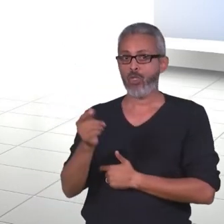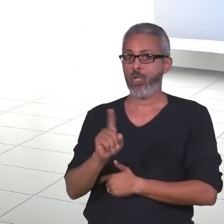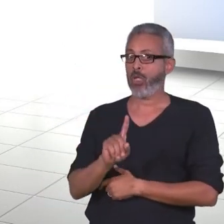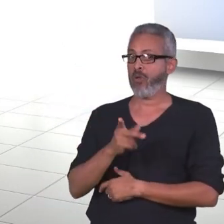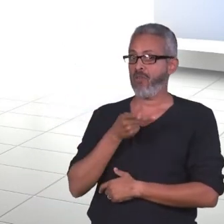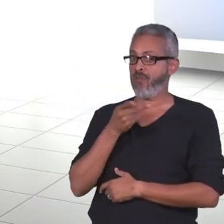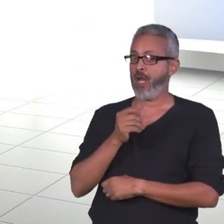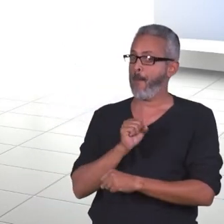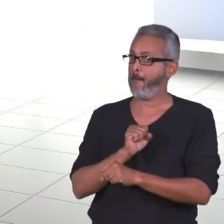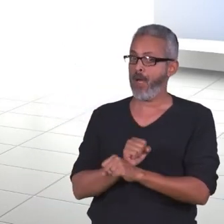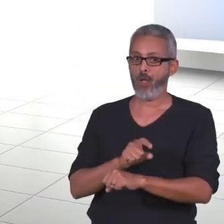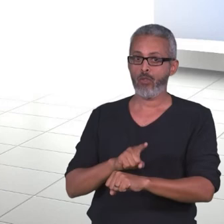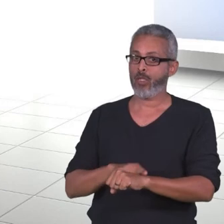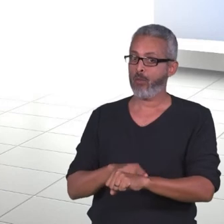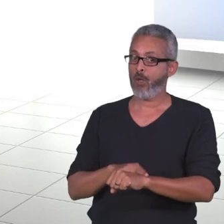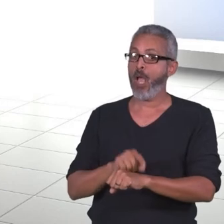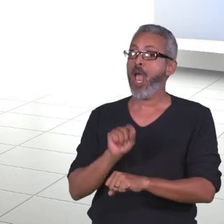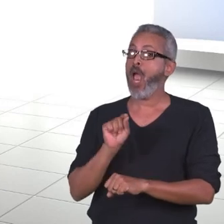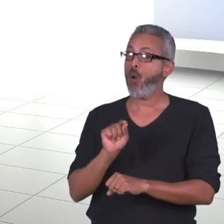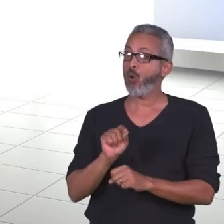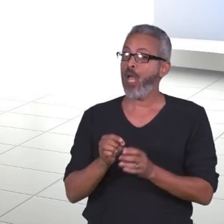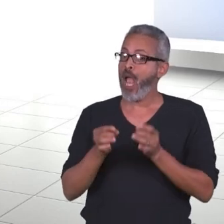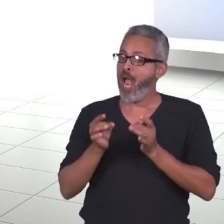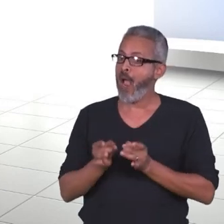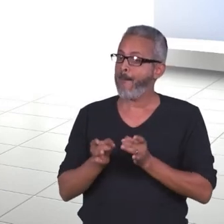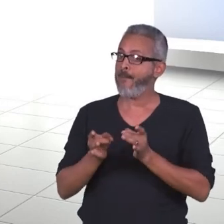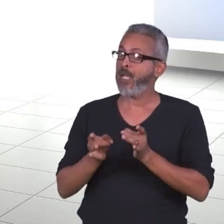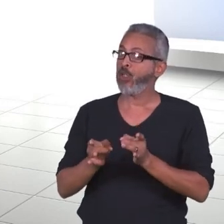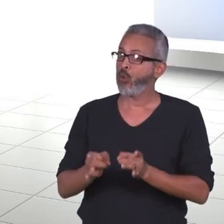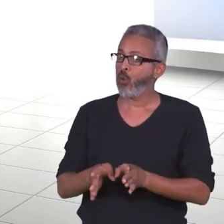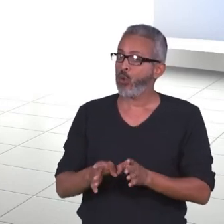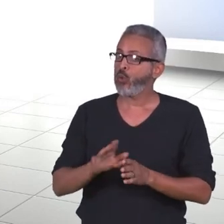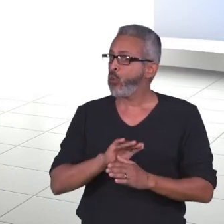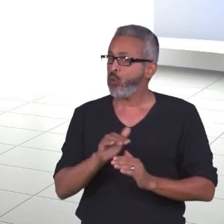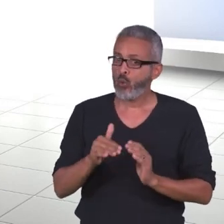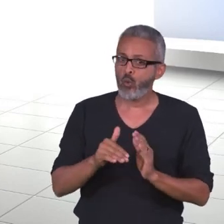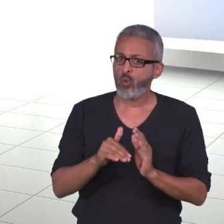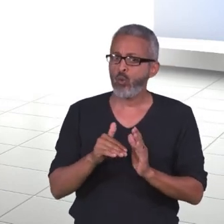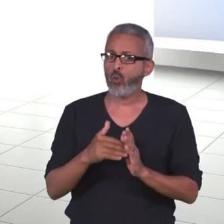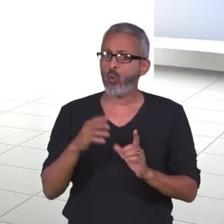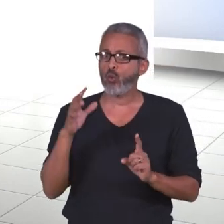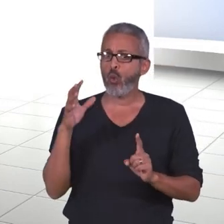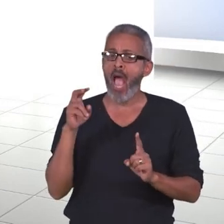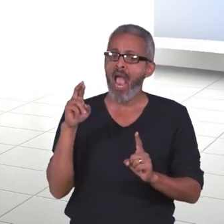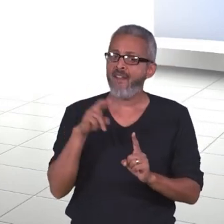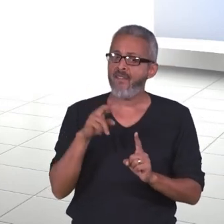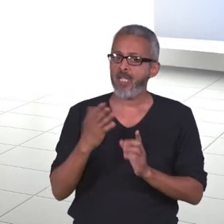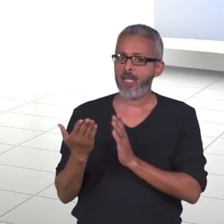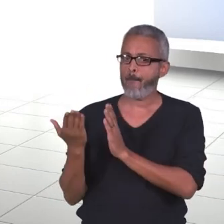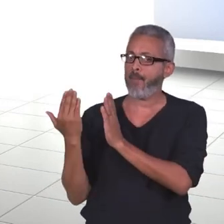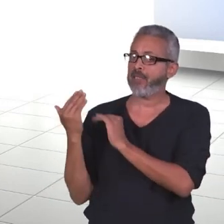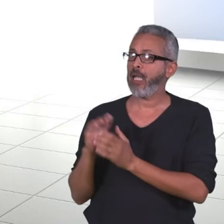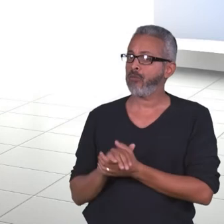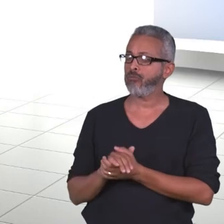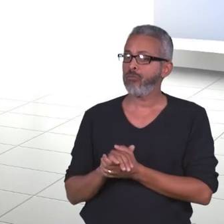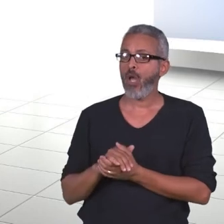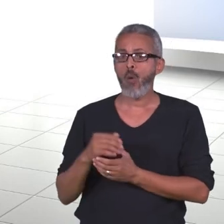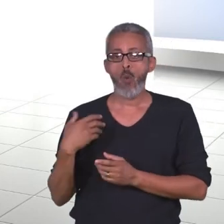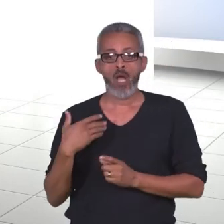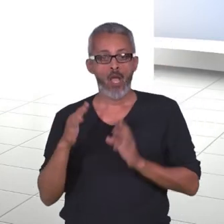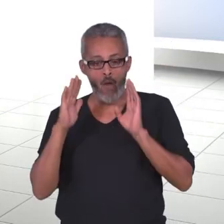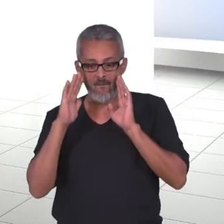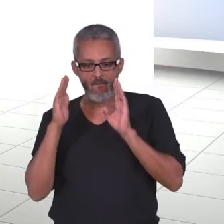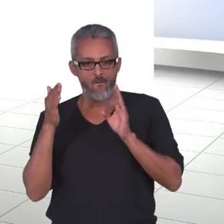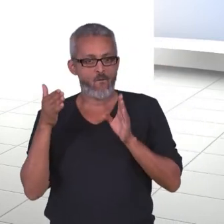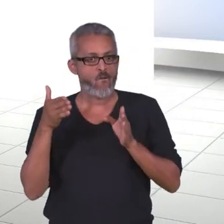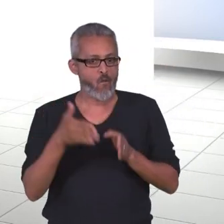a velocidade, tão bem colocados lá no item 3. Nós queremos exaltar o movimento agressivo, a